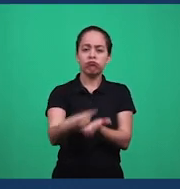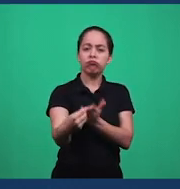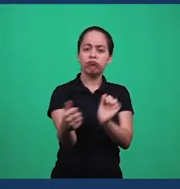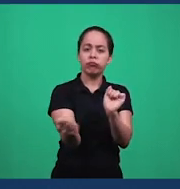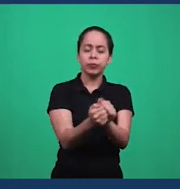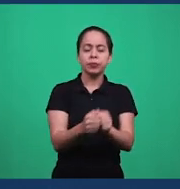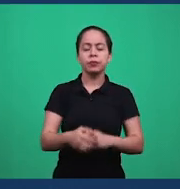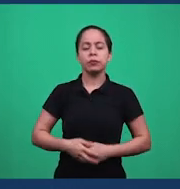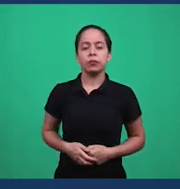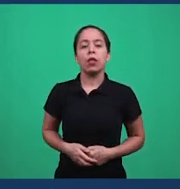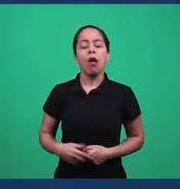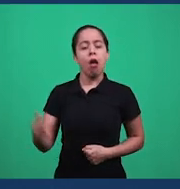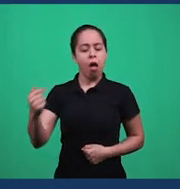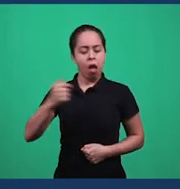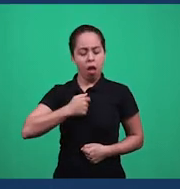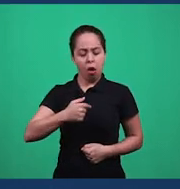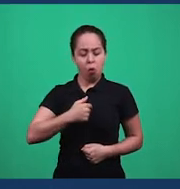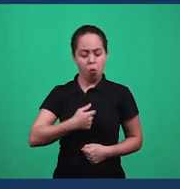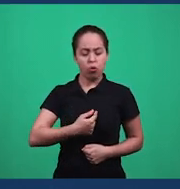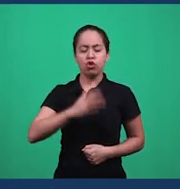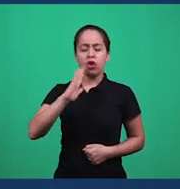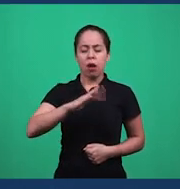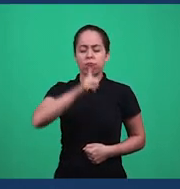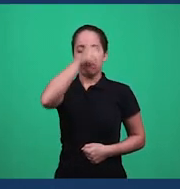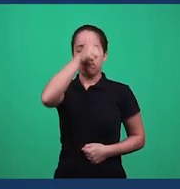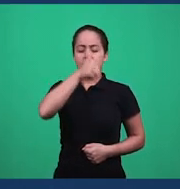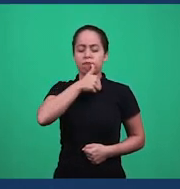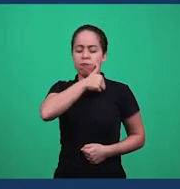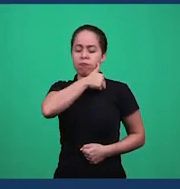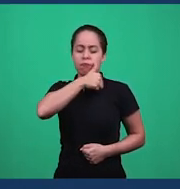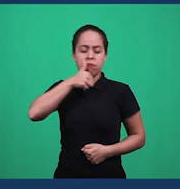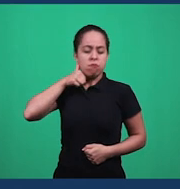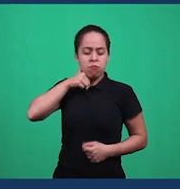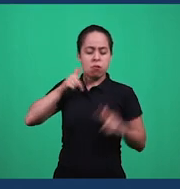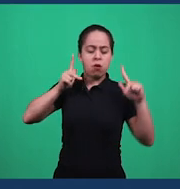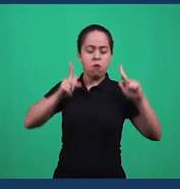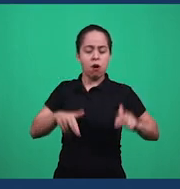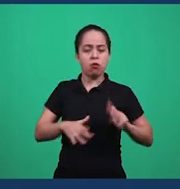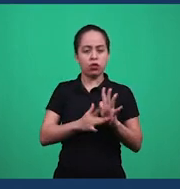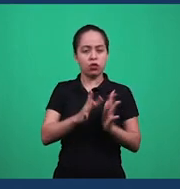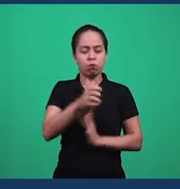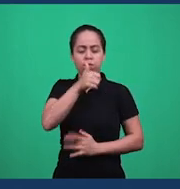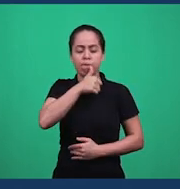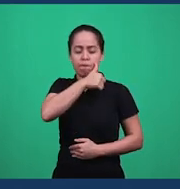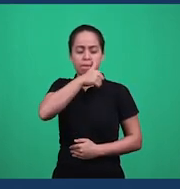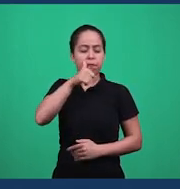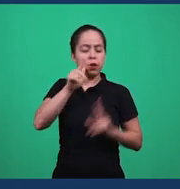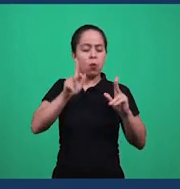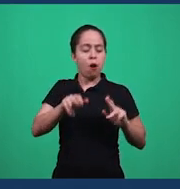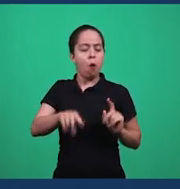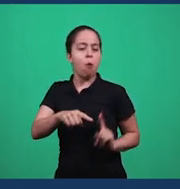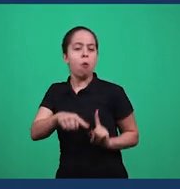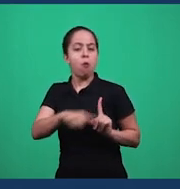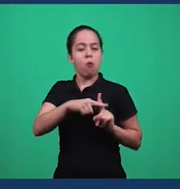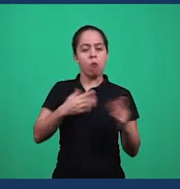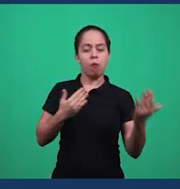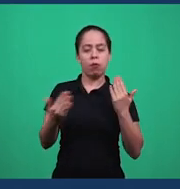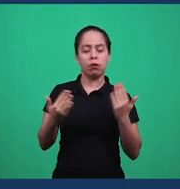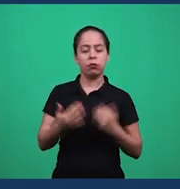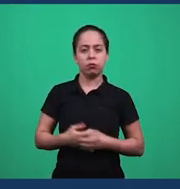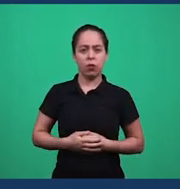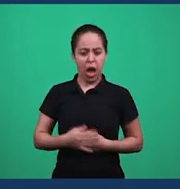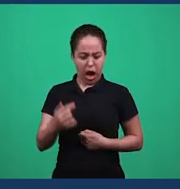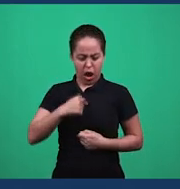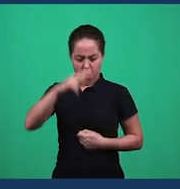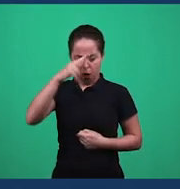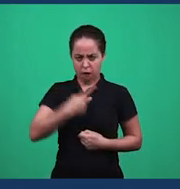já estou crucificado com Cristo e vivo, não mais eu, mas Cristo vive em